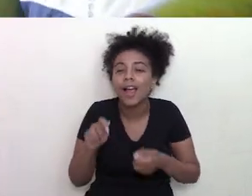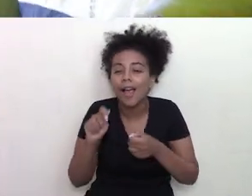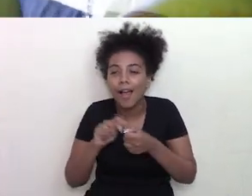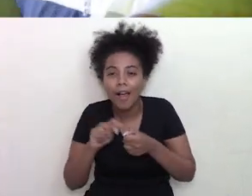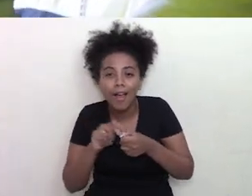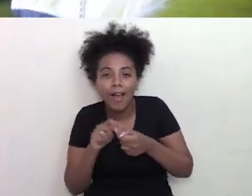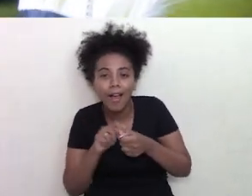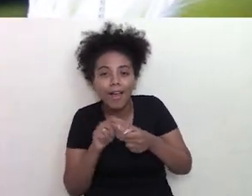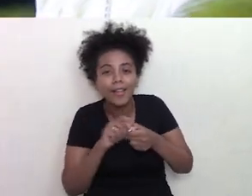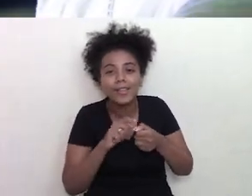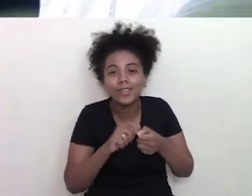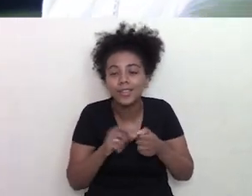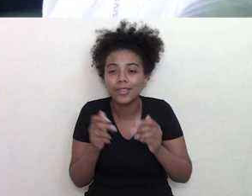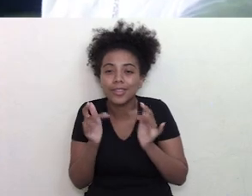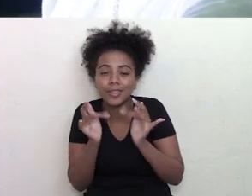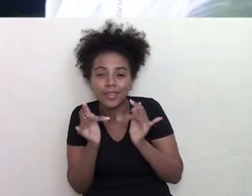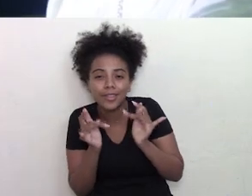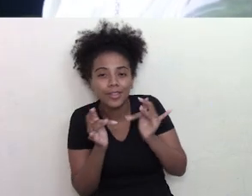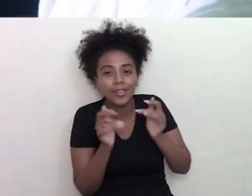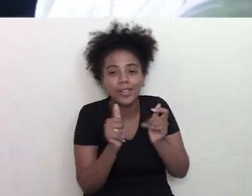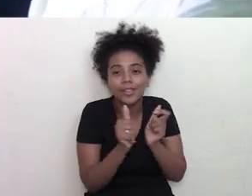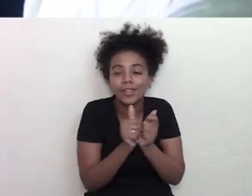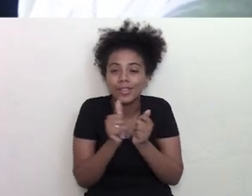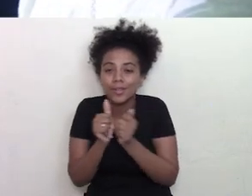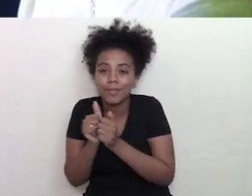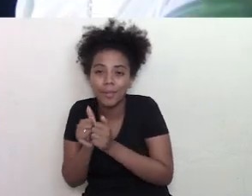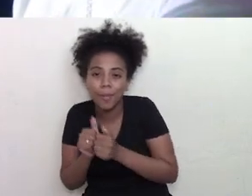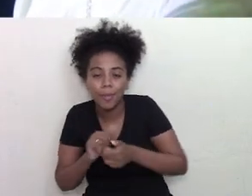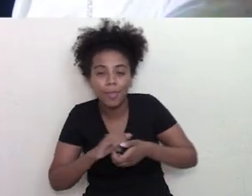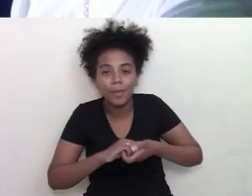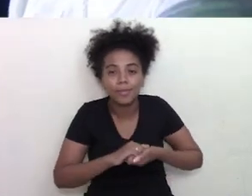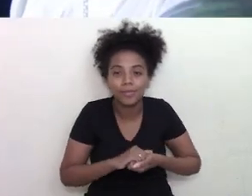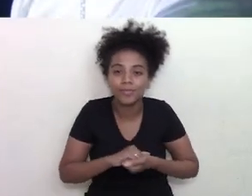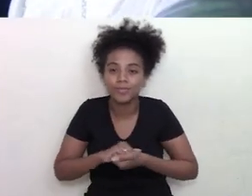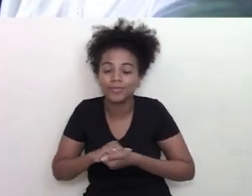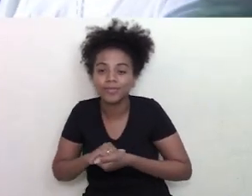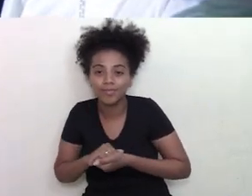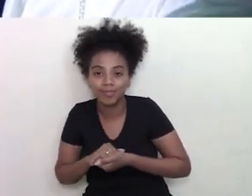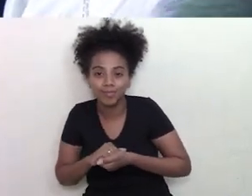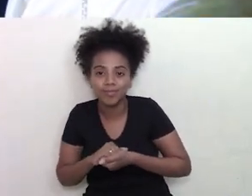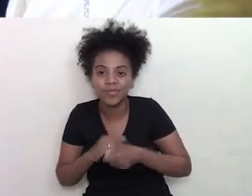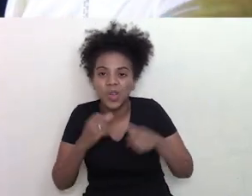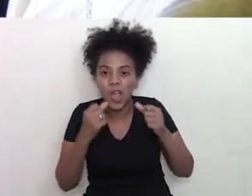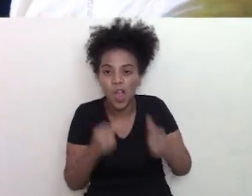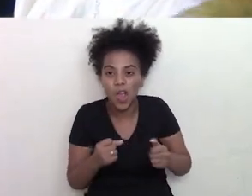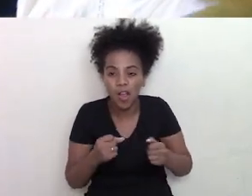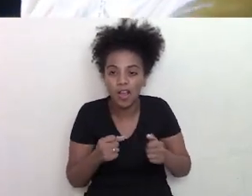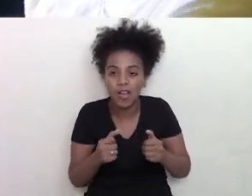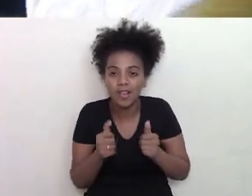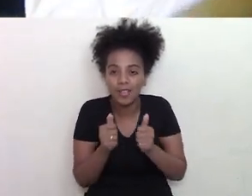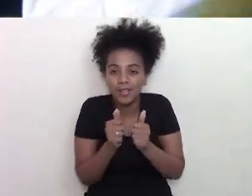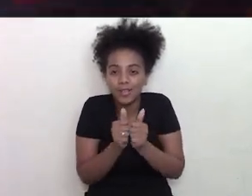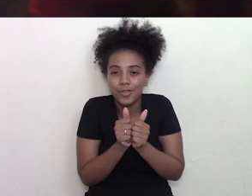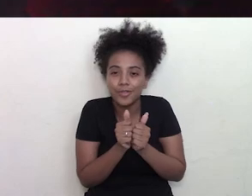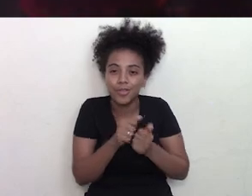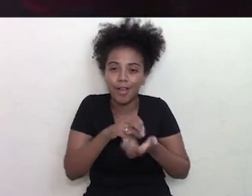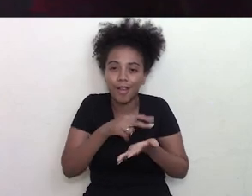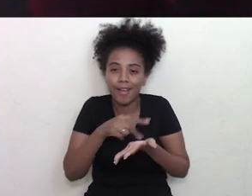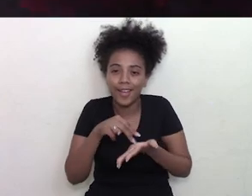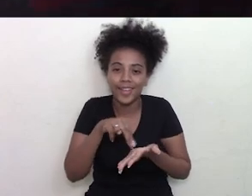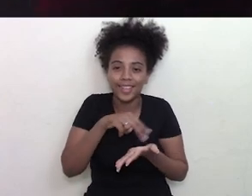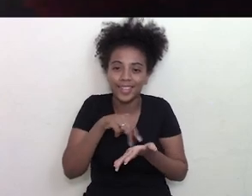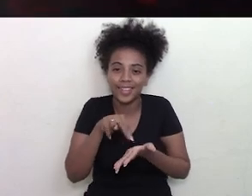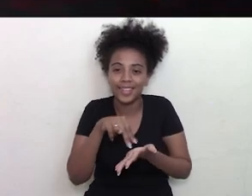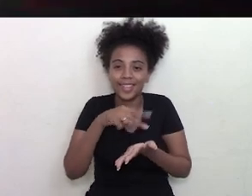quando quer. Prefiro pra menina um jeitinho. Seguro com carinho. Você pode fazer